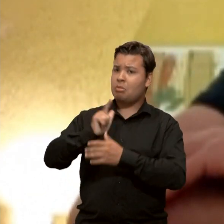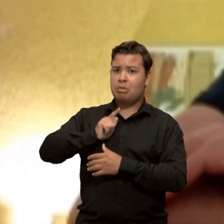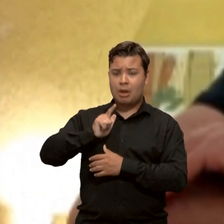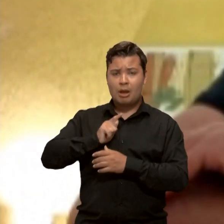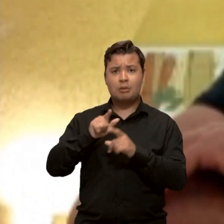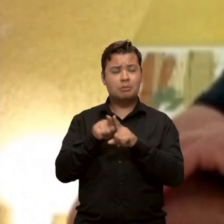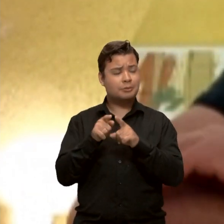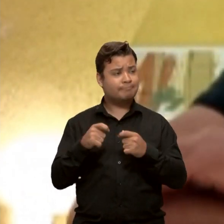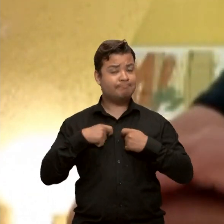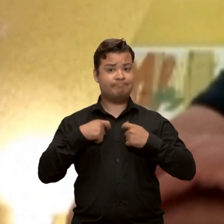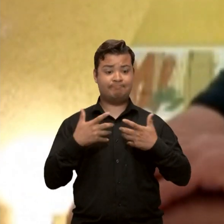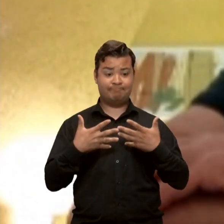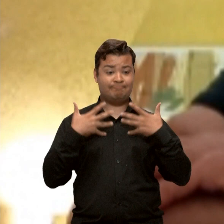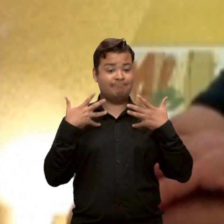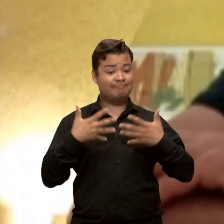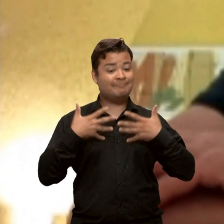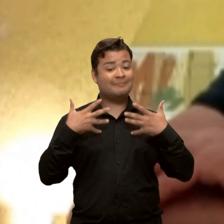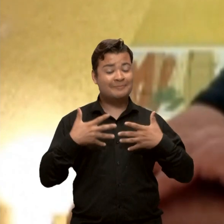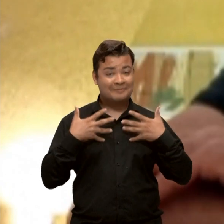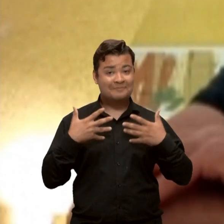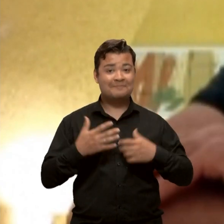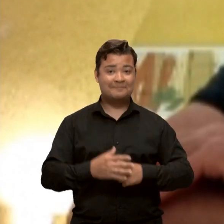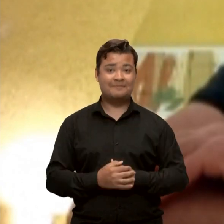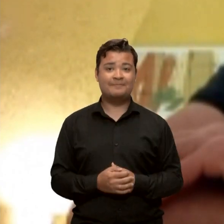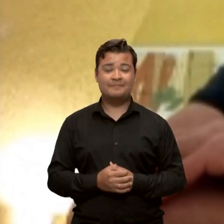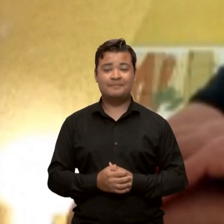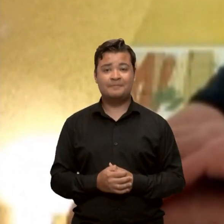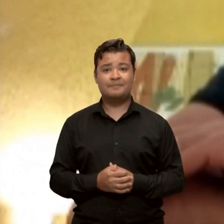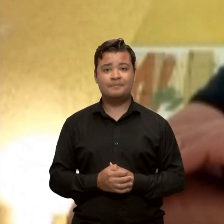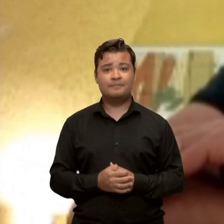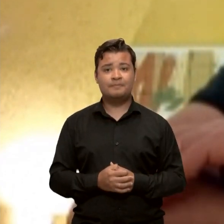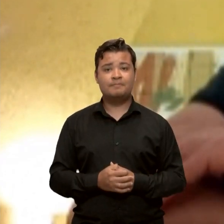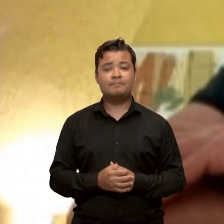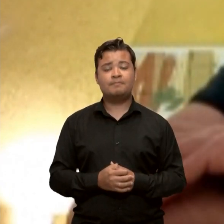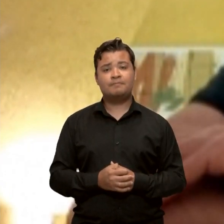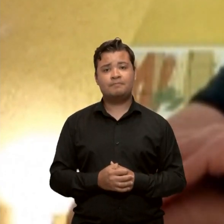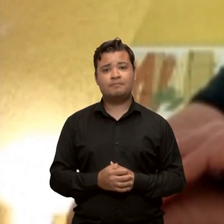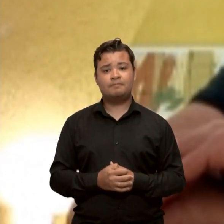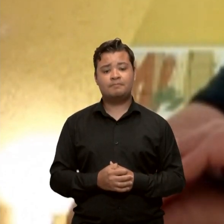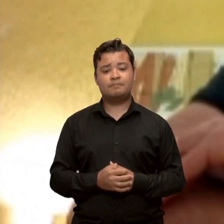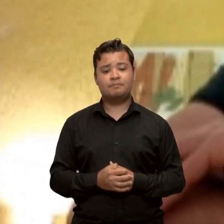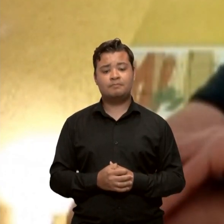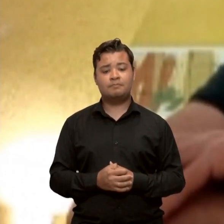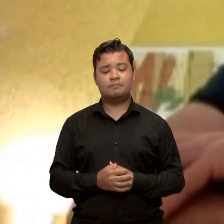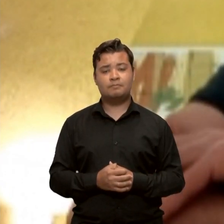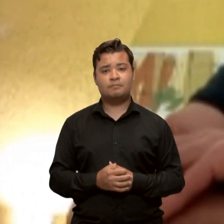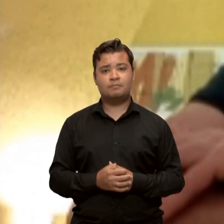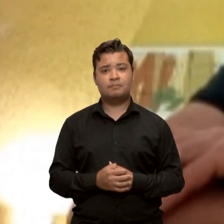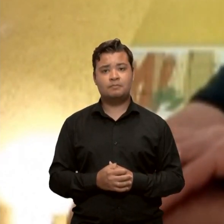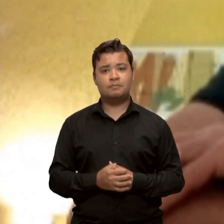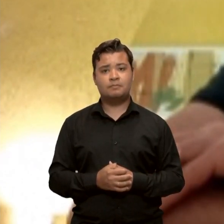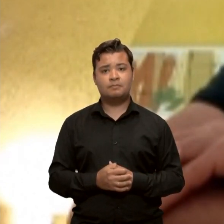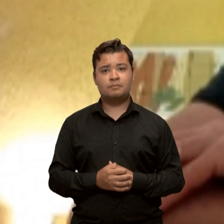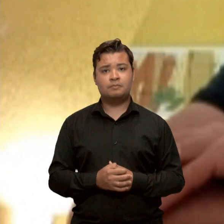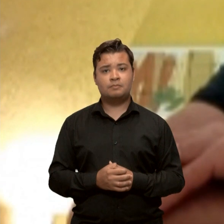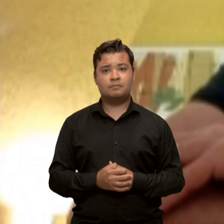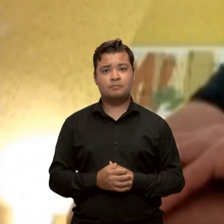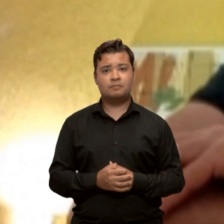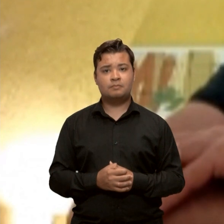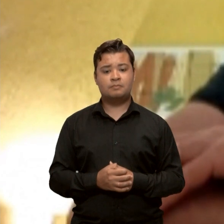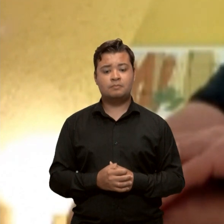animando, né, por todo lado. E a gente também acaba